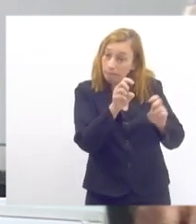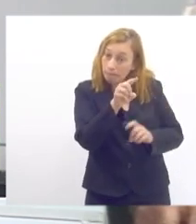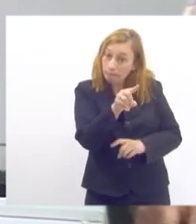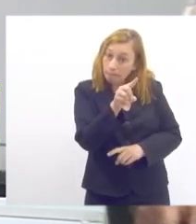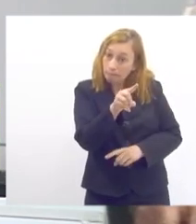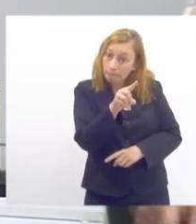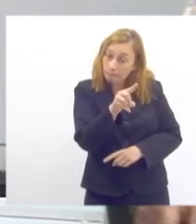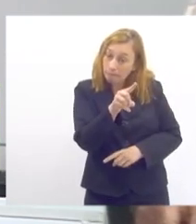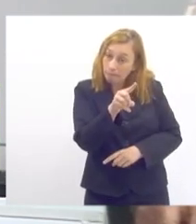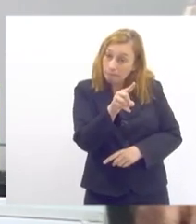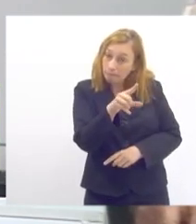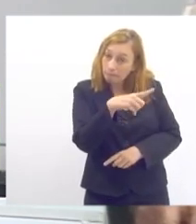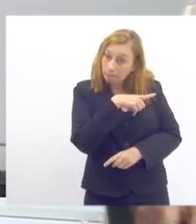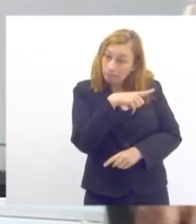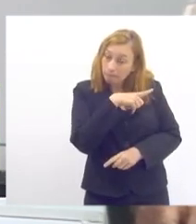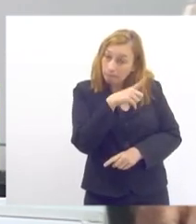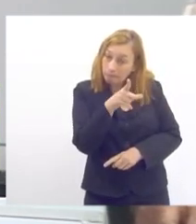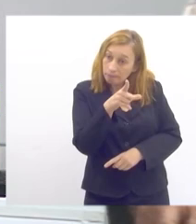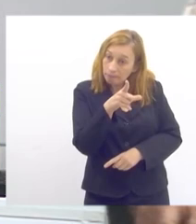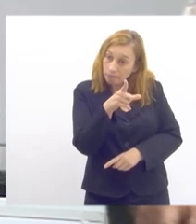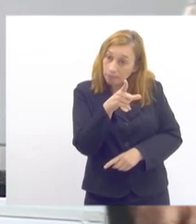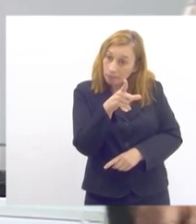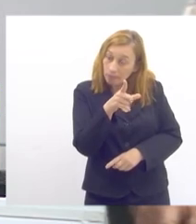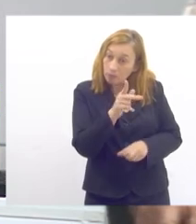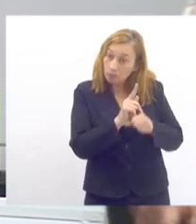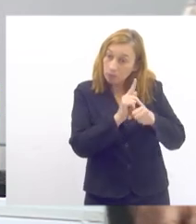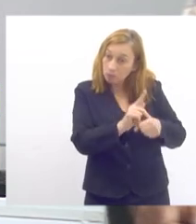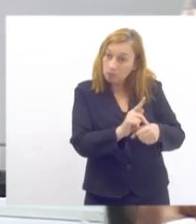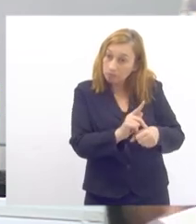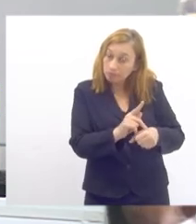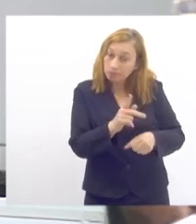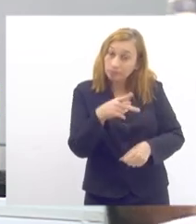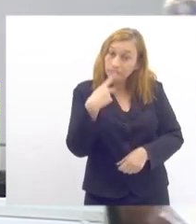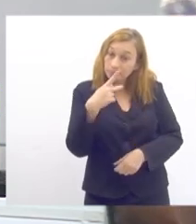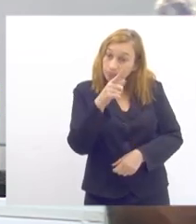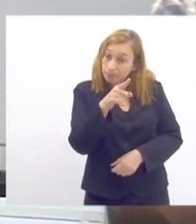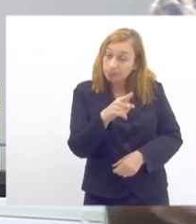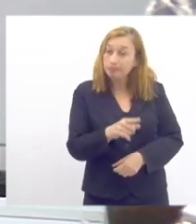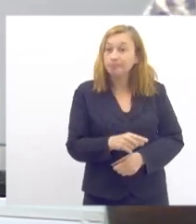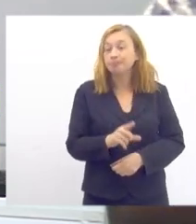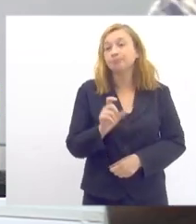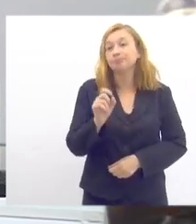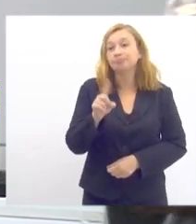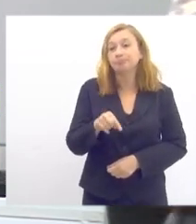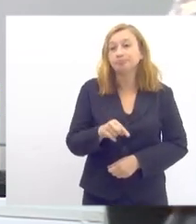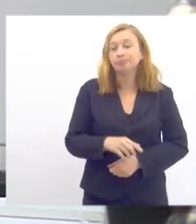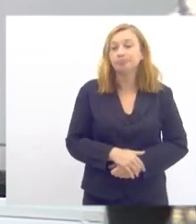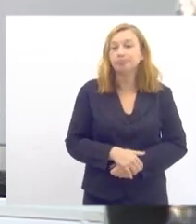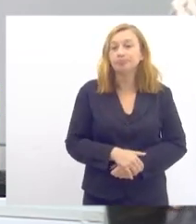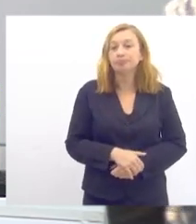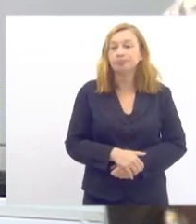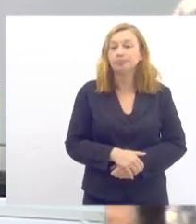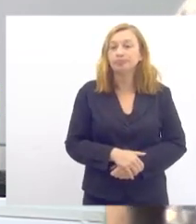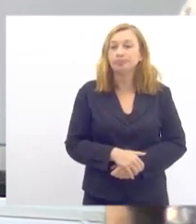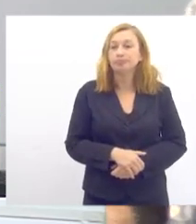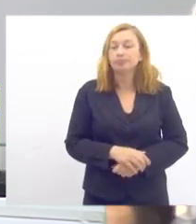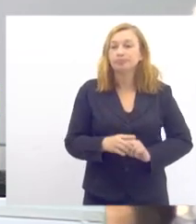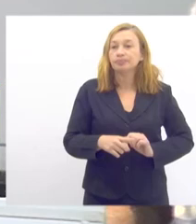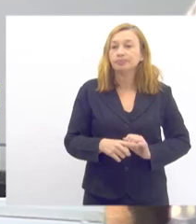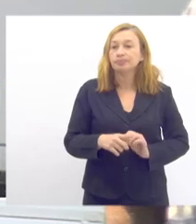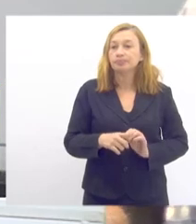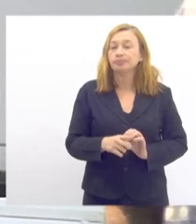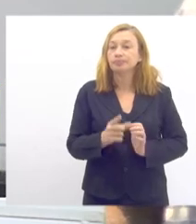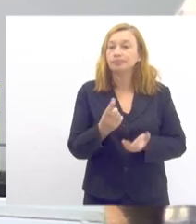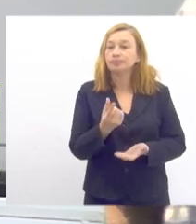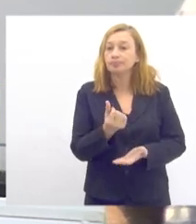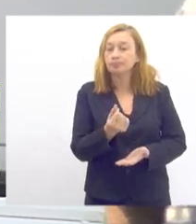aqui nós estamos tendo um caso aqui do que o procurador acabou de levantar, que é a questão do auxílio-saúde, que a gente,